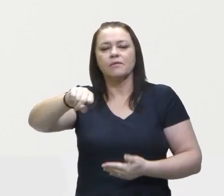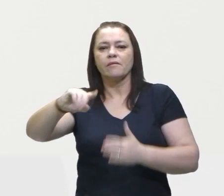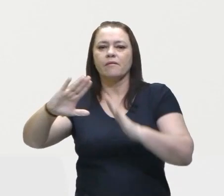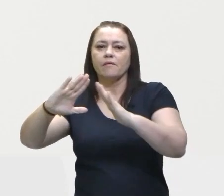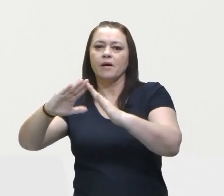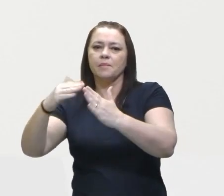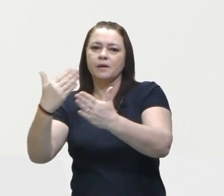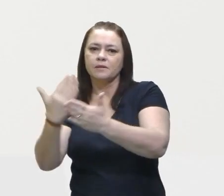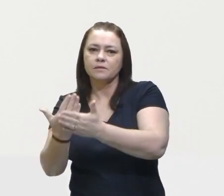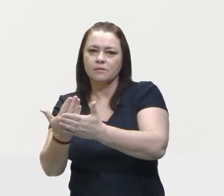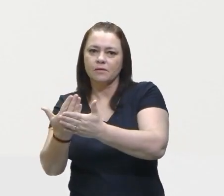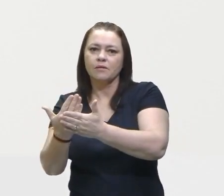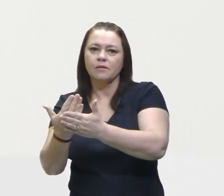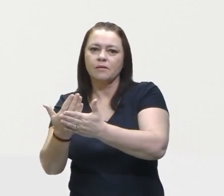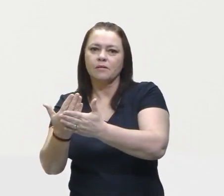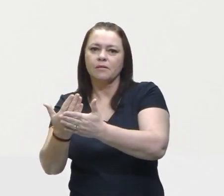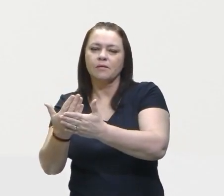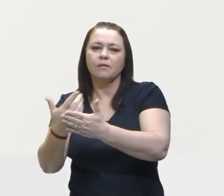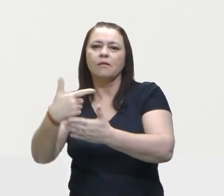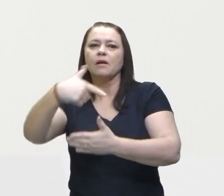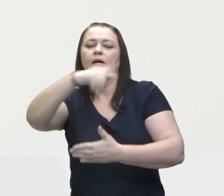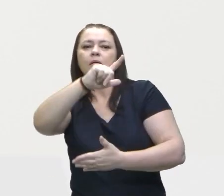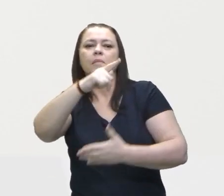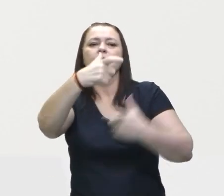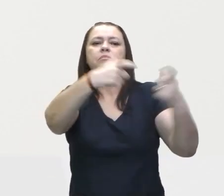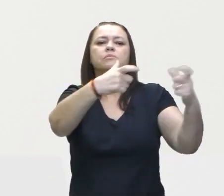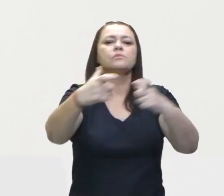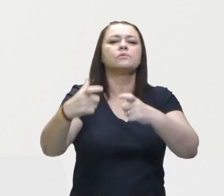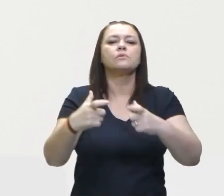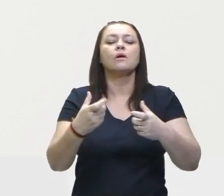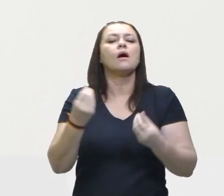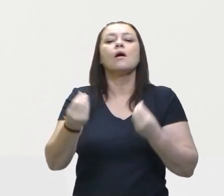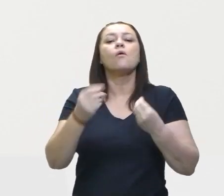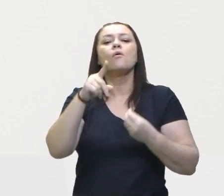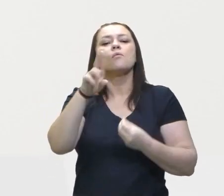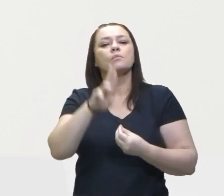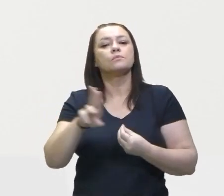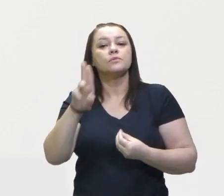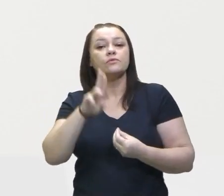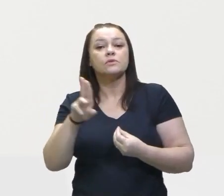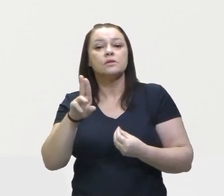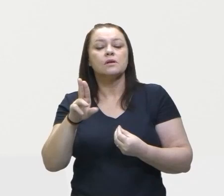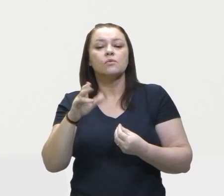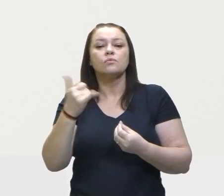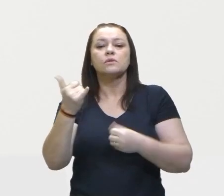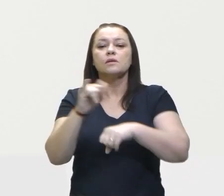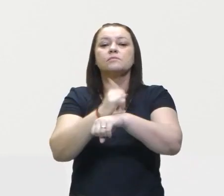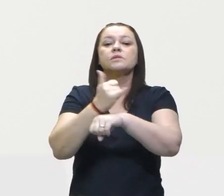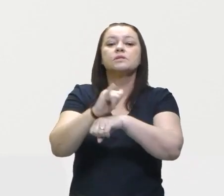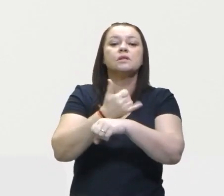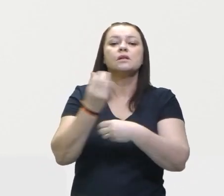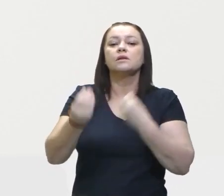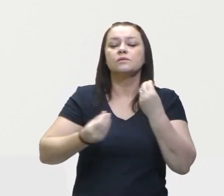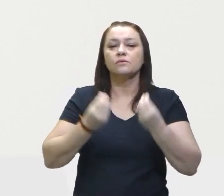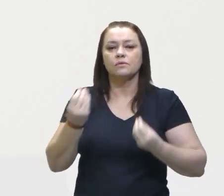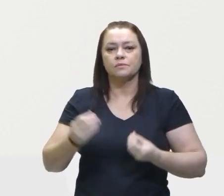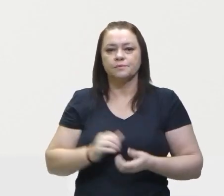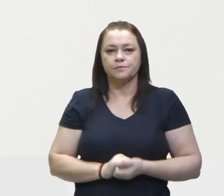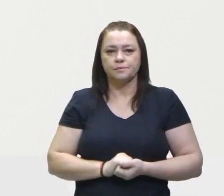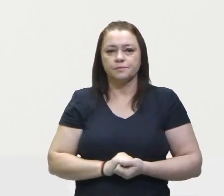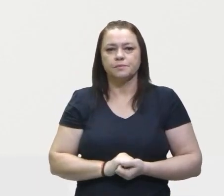da escola e etc. Como você usa esse instrumento? Vamos ver.